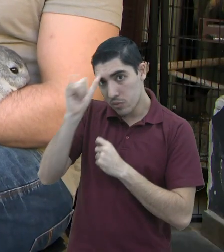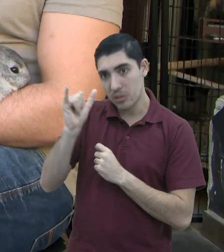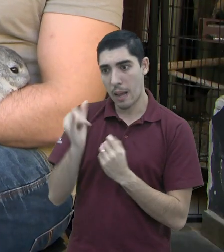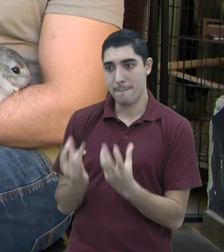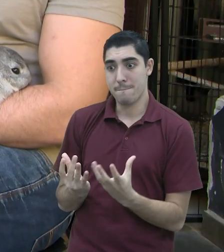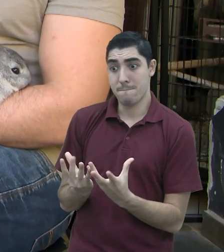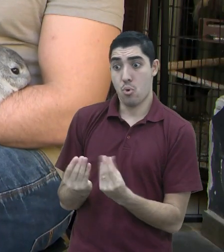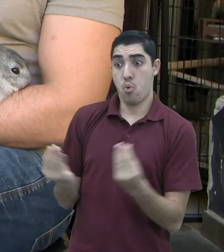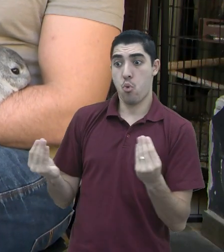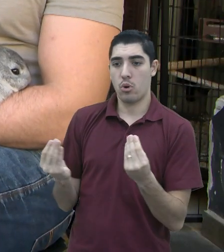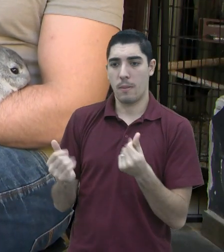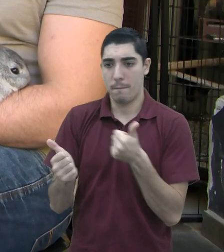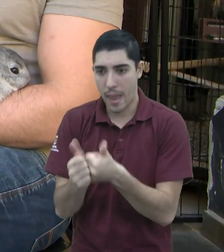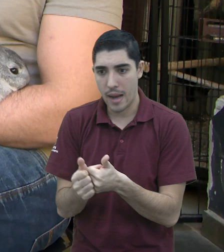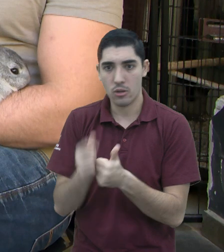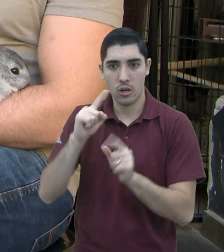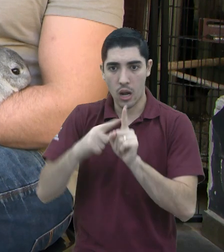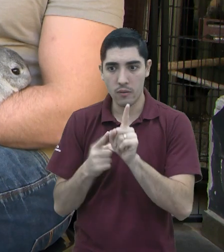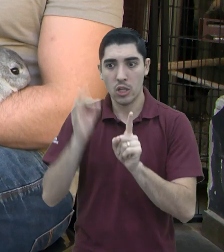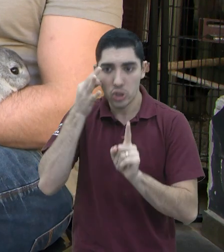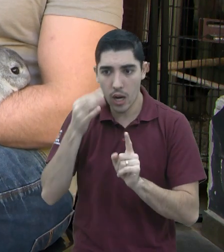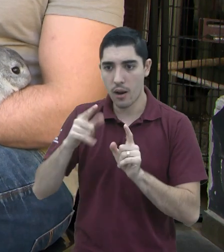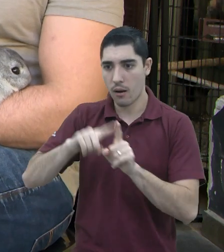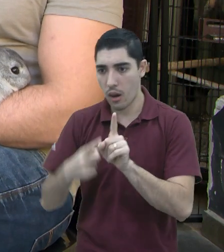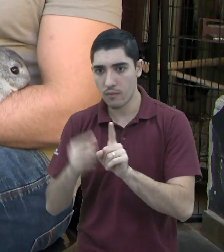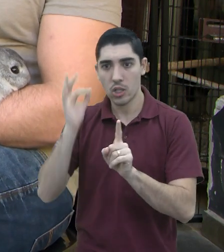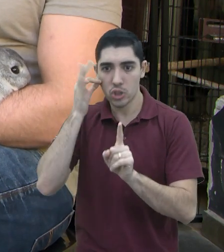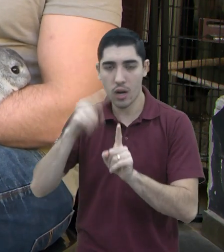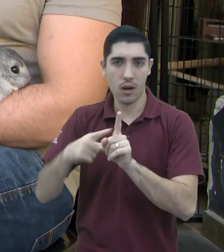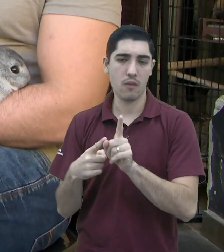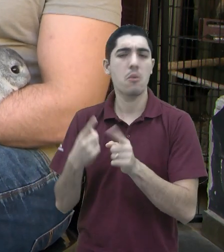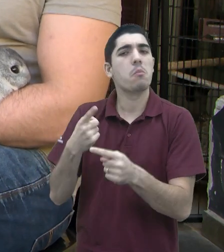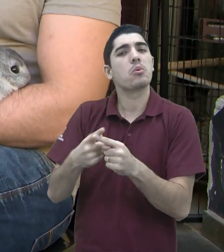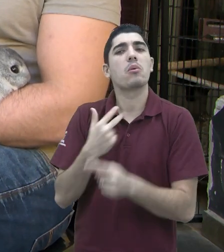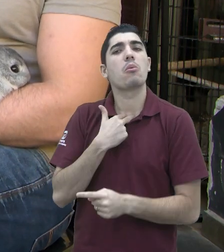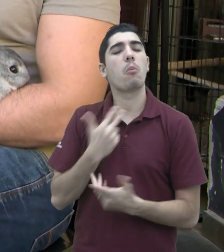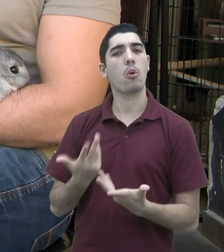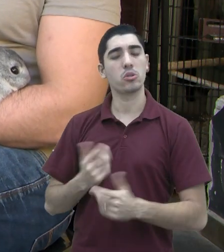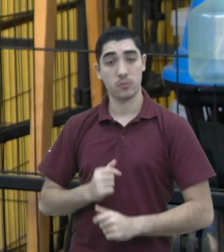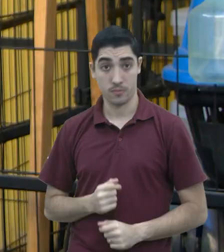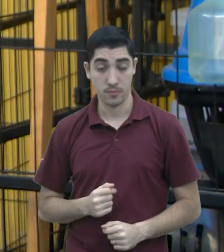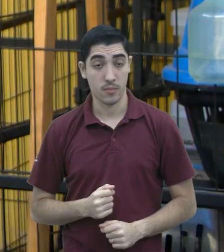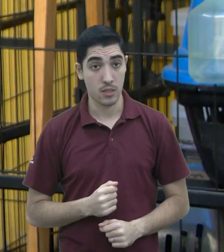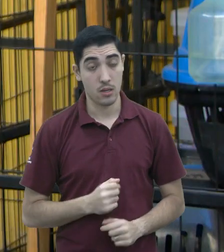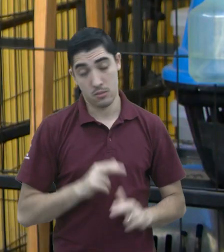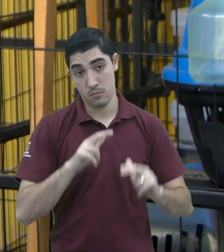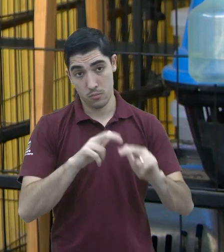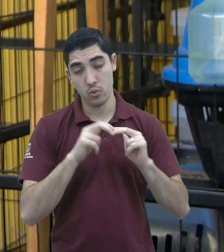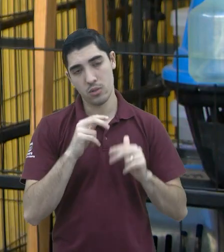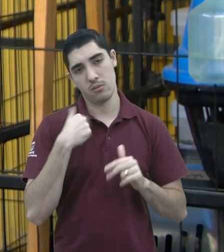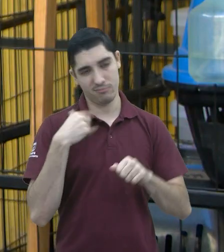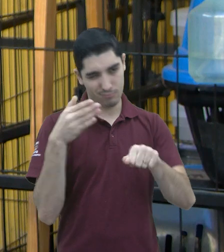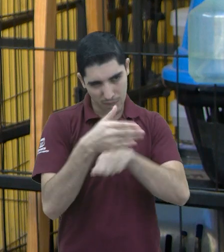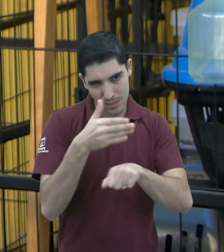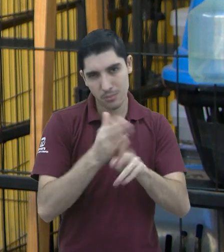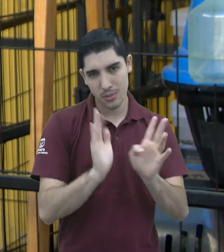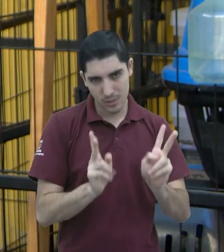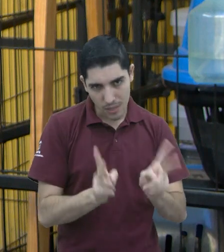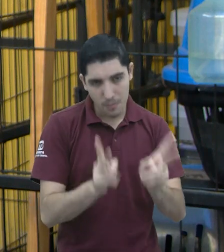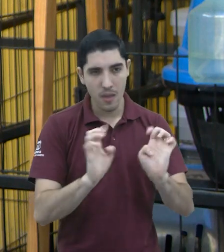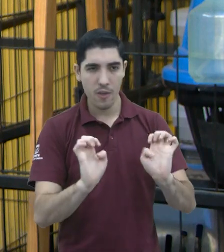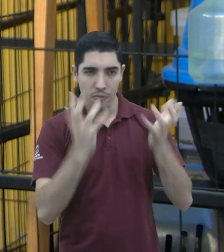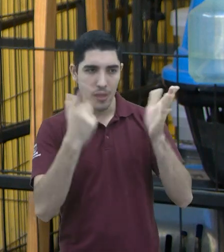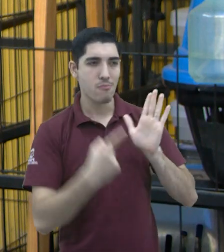não deixar que essas crias sejam tão próximas, né? Que tenham um espaçamento entre elas. Por quê? Principalmente como eu participo